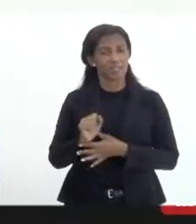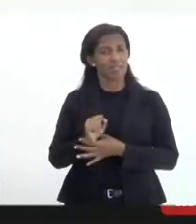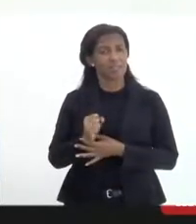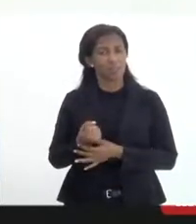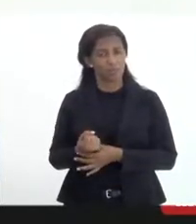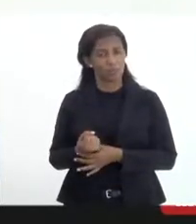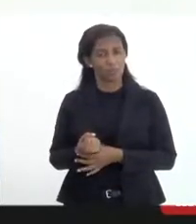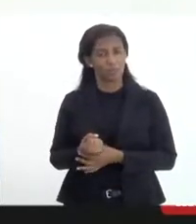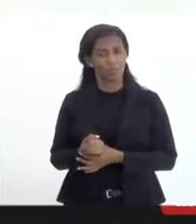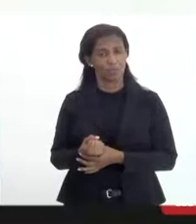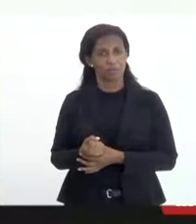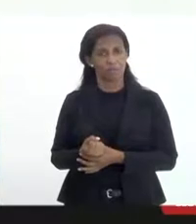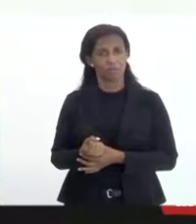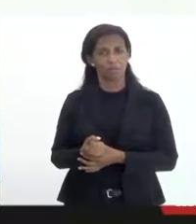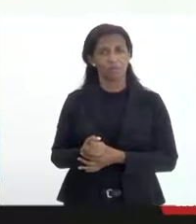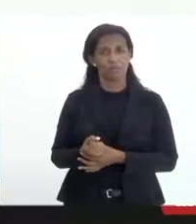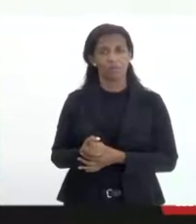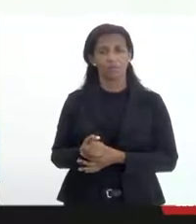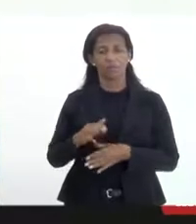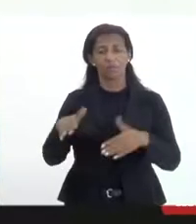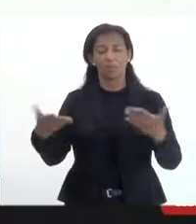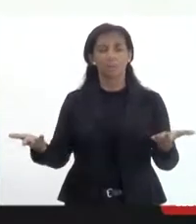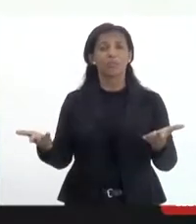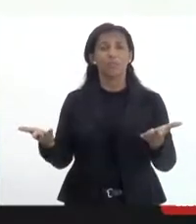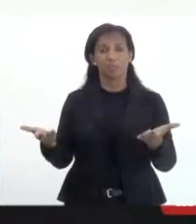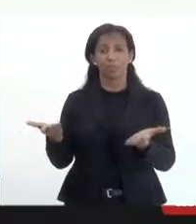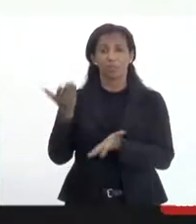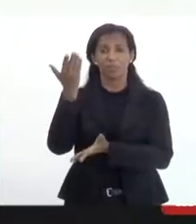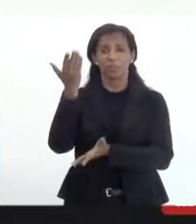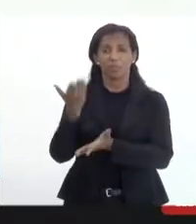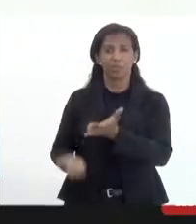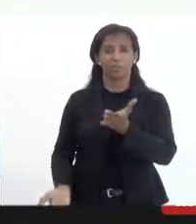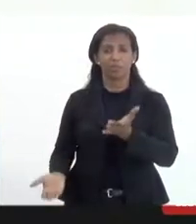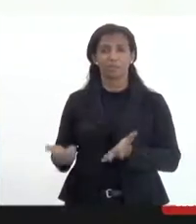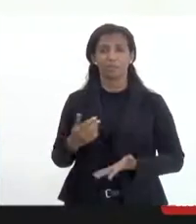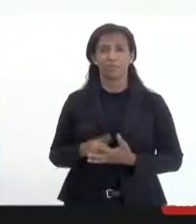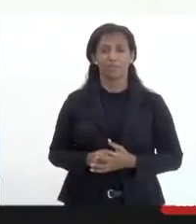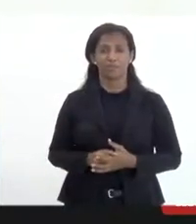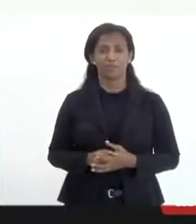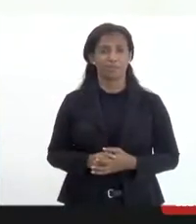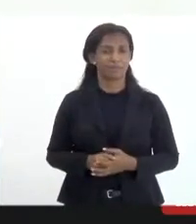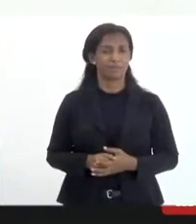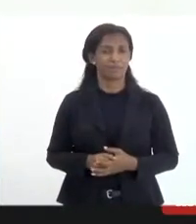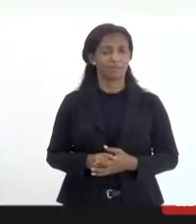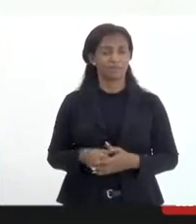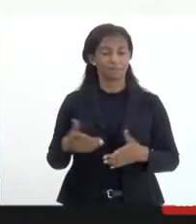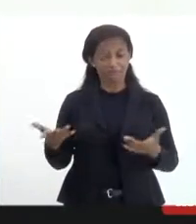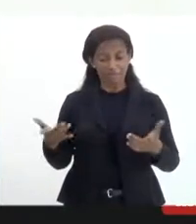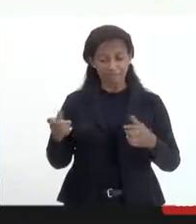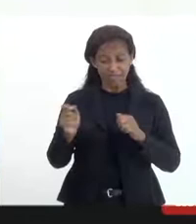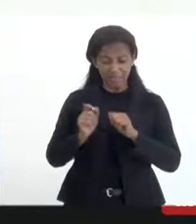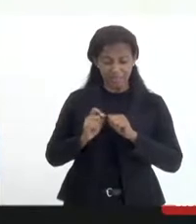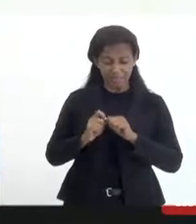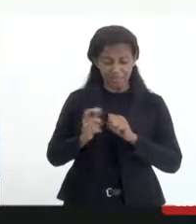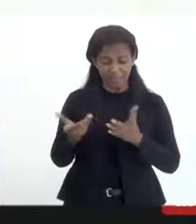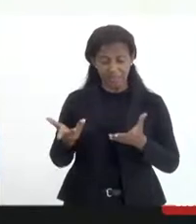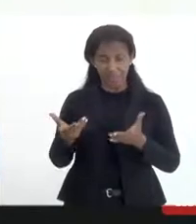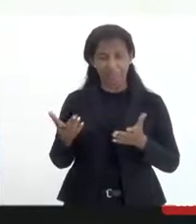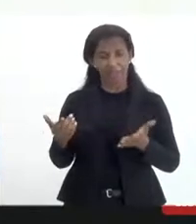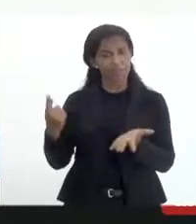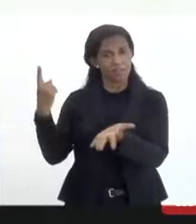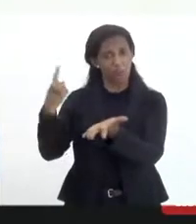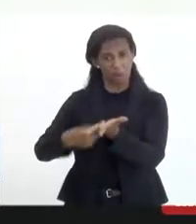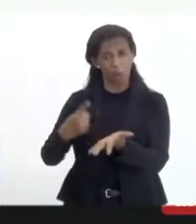seguramente os senhores vão perder, se faça aí um